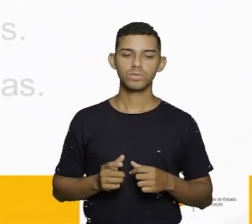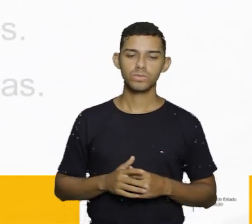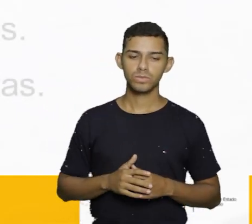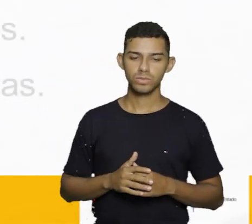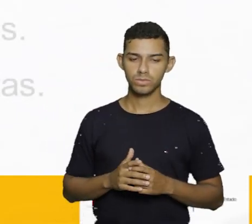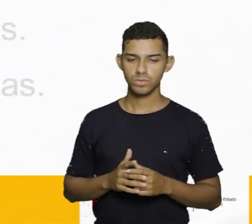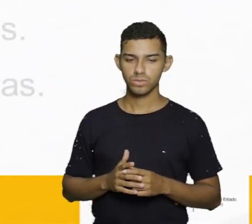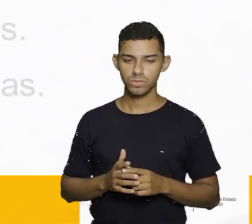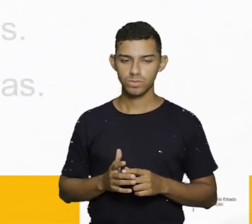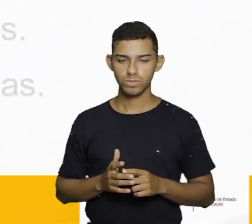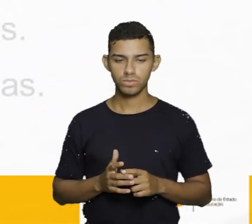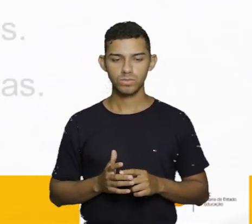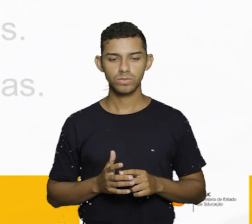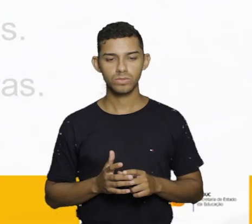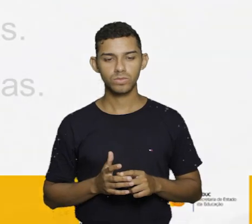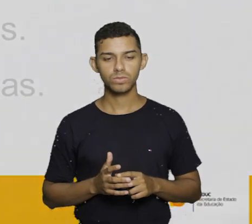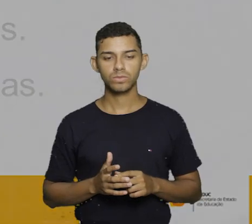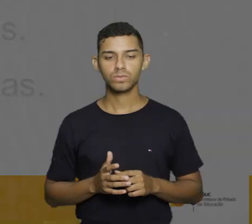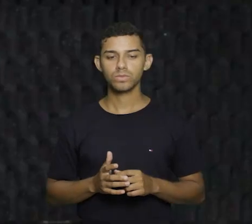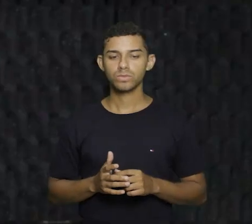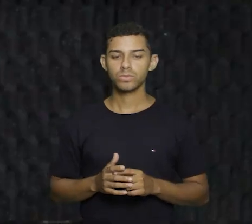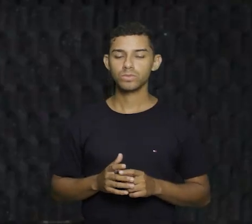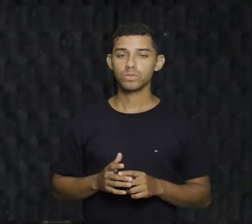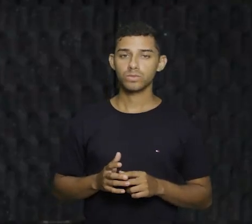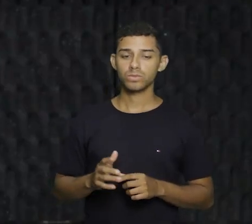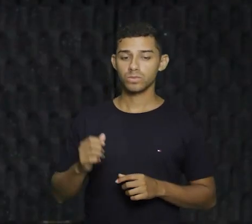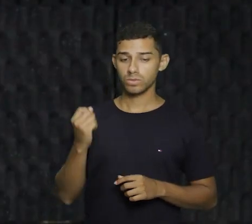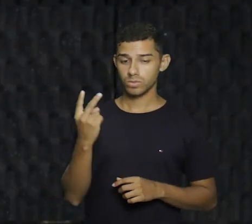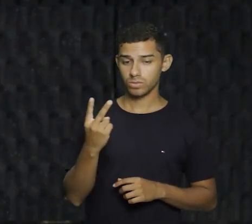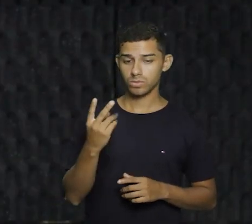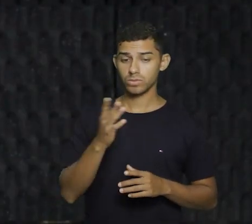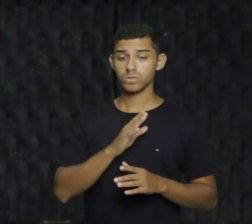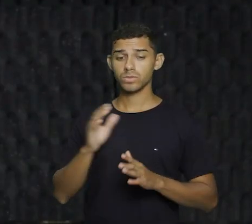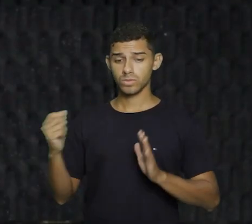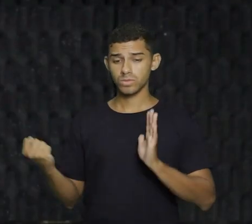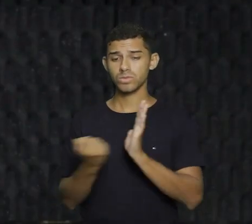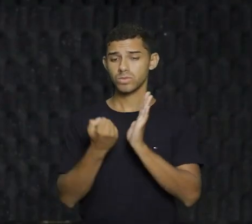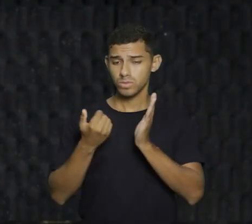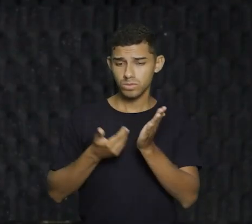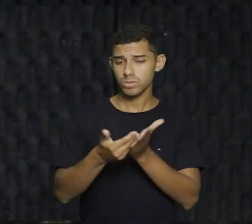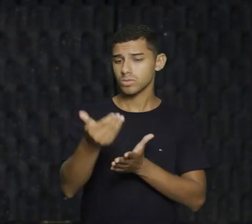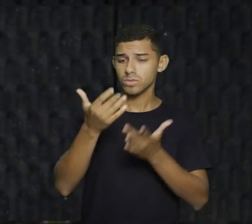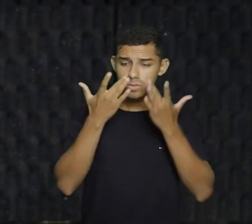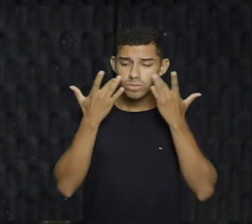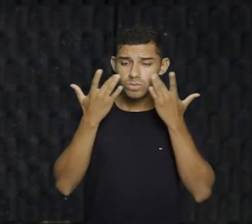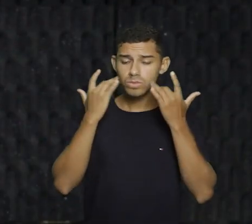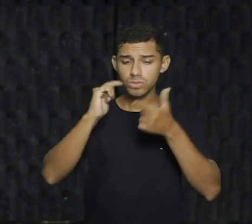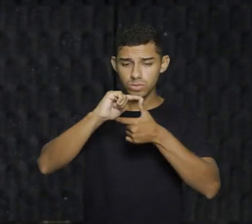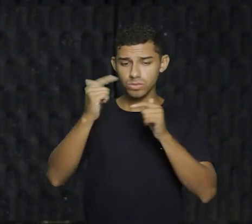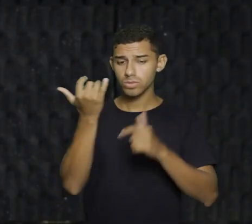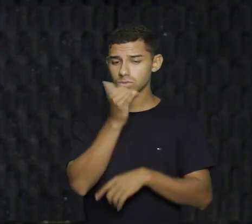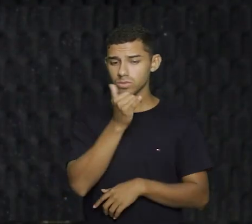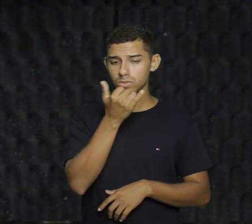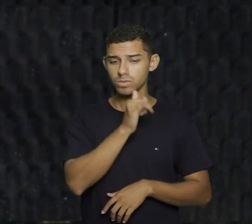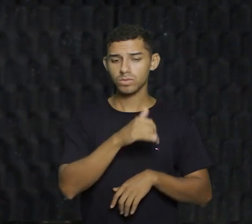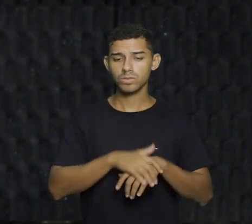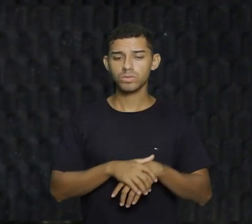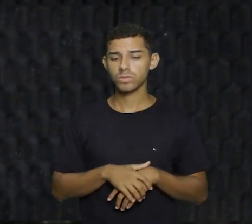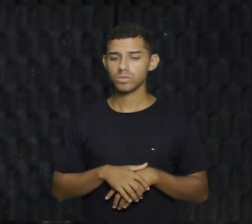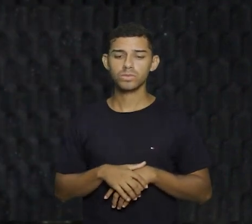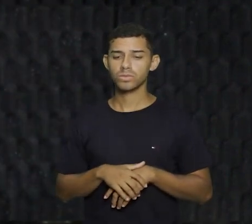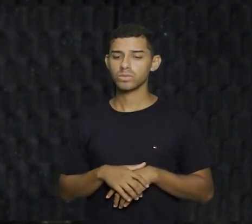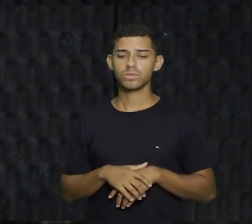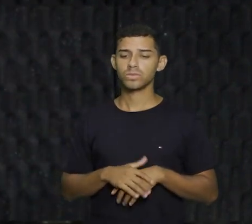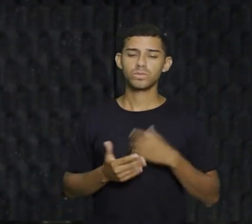2 e a 4 estão erradas? Vamos lá. 2. Essa obra marca o início da arte moderna ao retratar o conflito da... Não, ela não